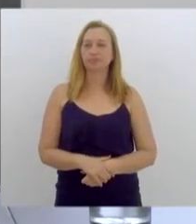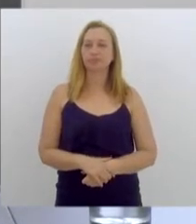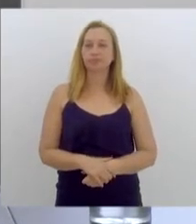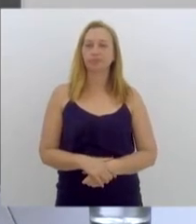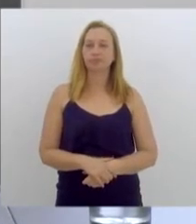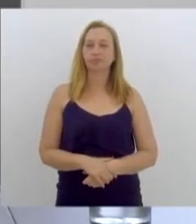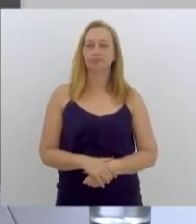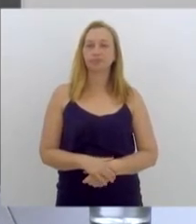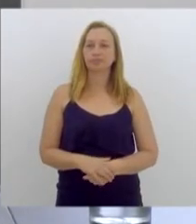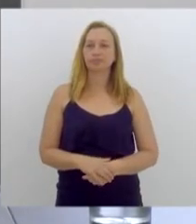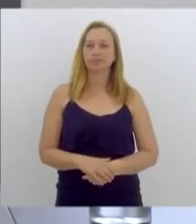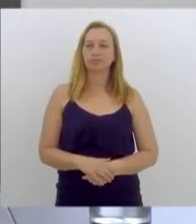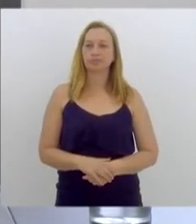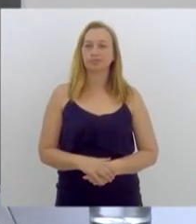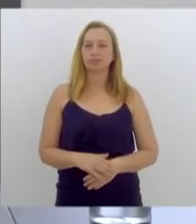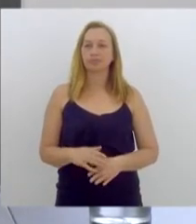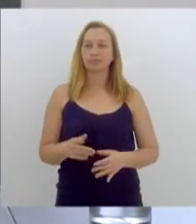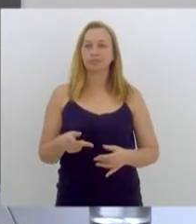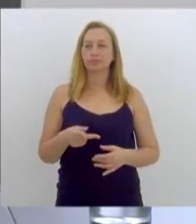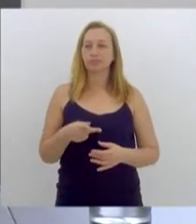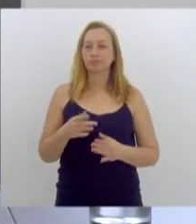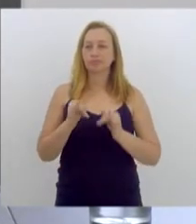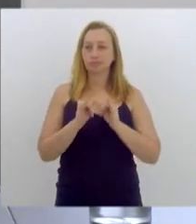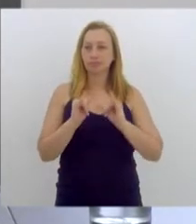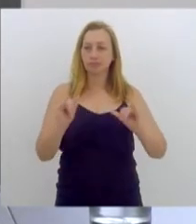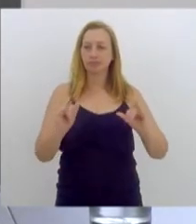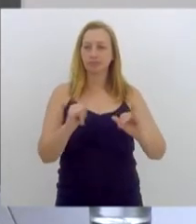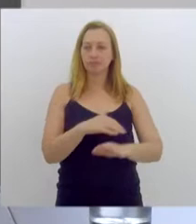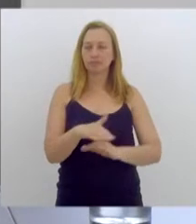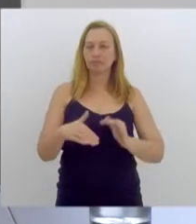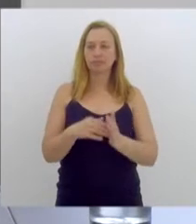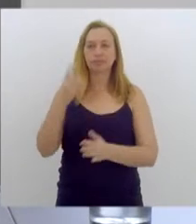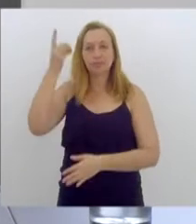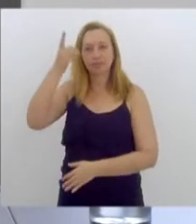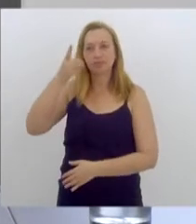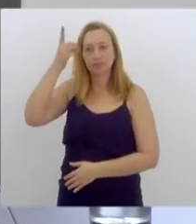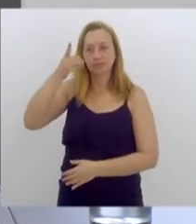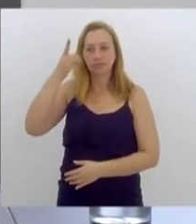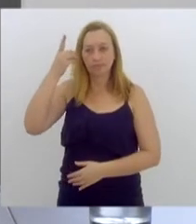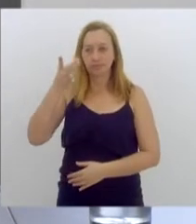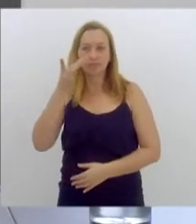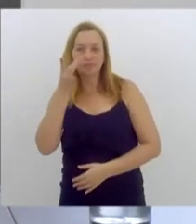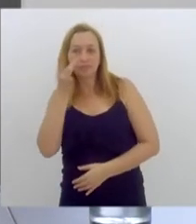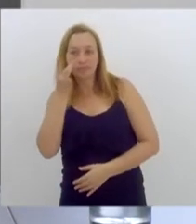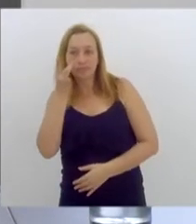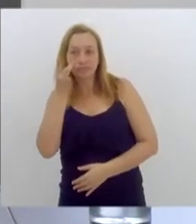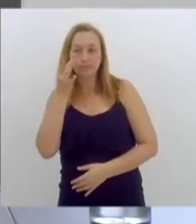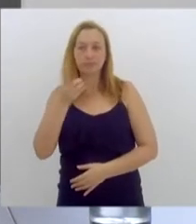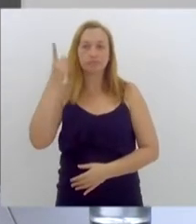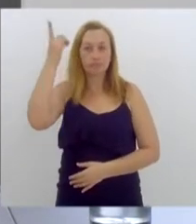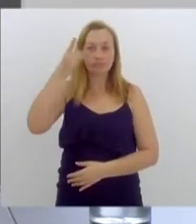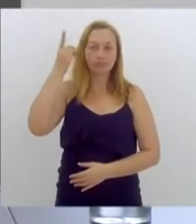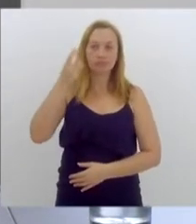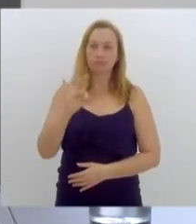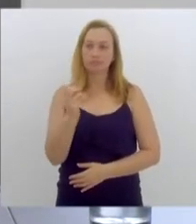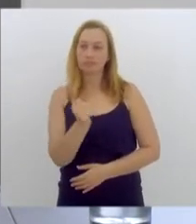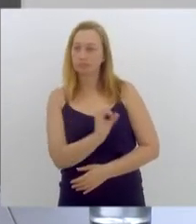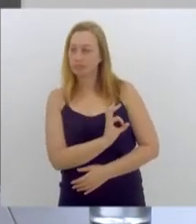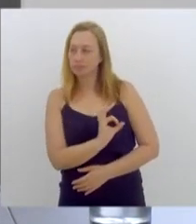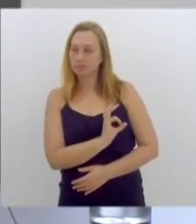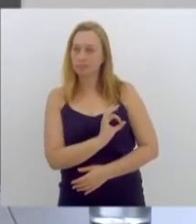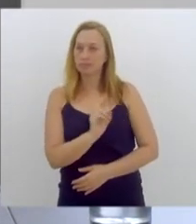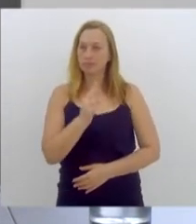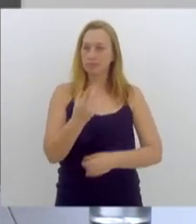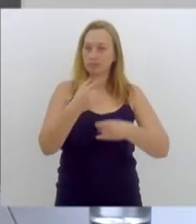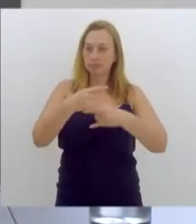comunicando aos senhores deputados que estão aqui de forma presencial deputada Marta Rocha ou